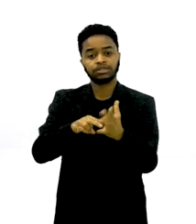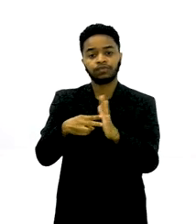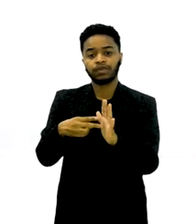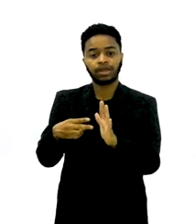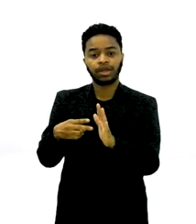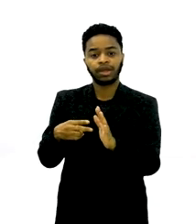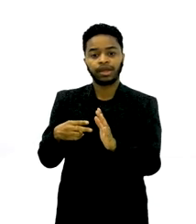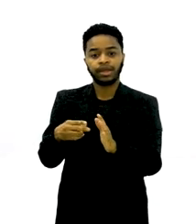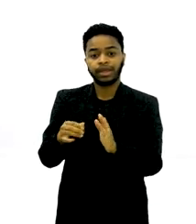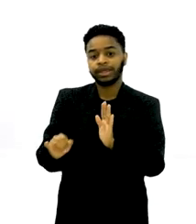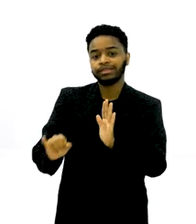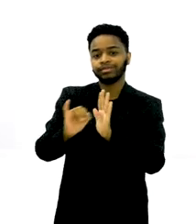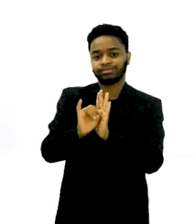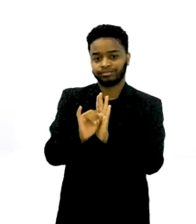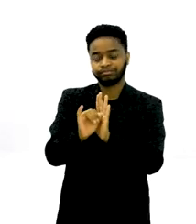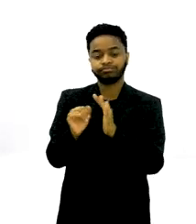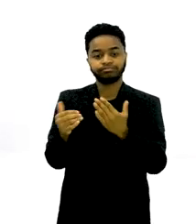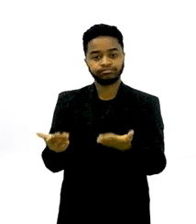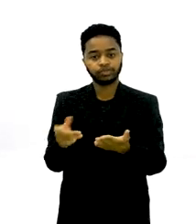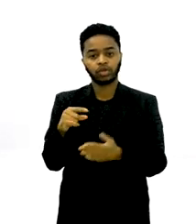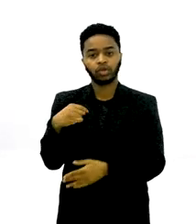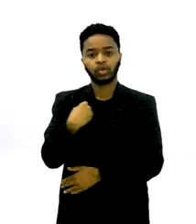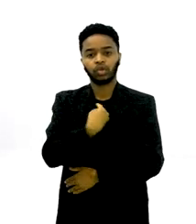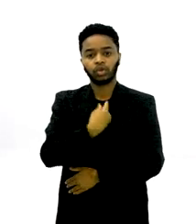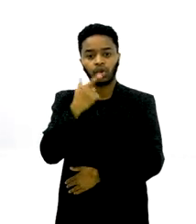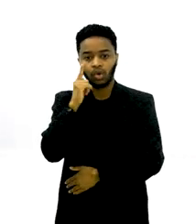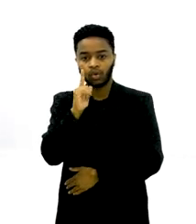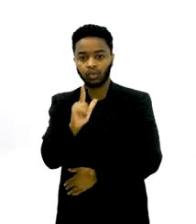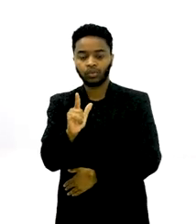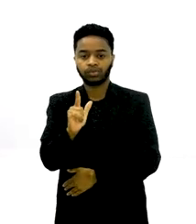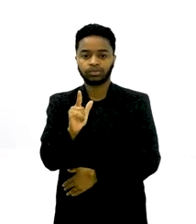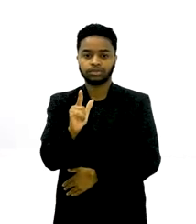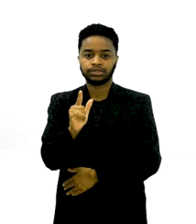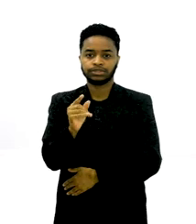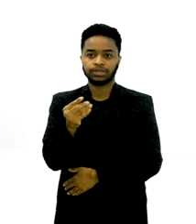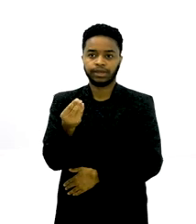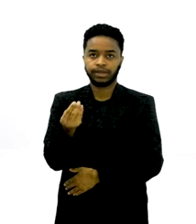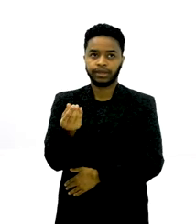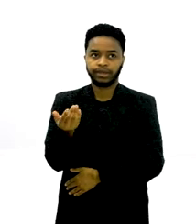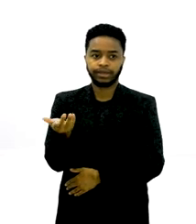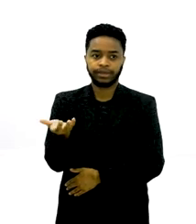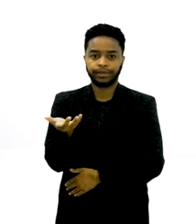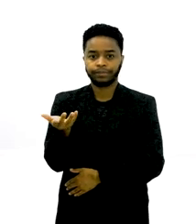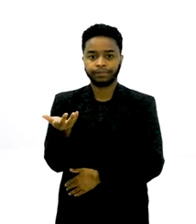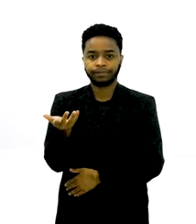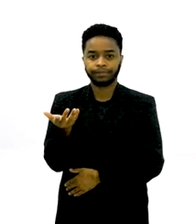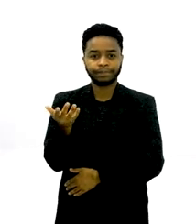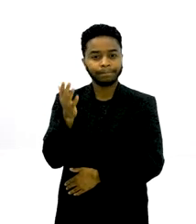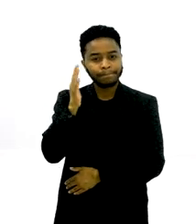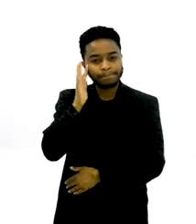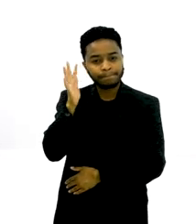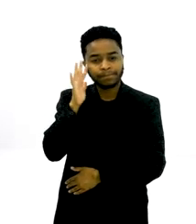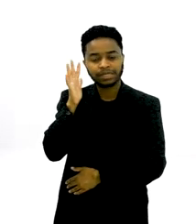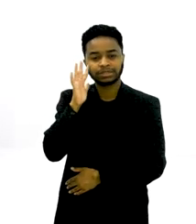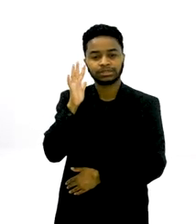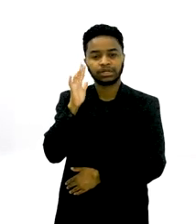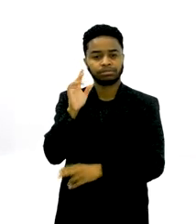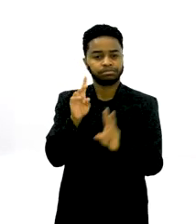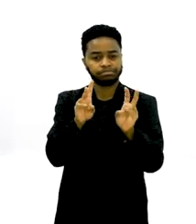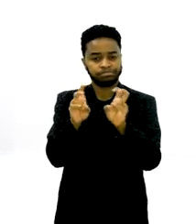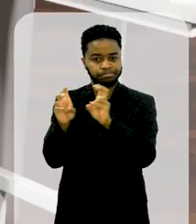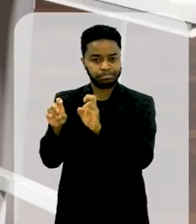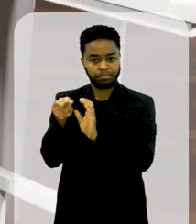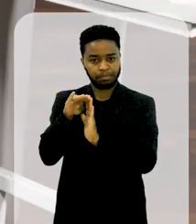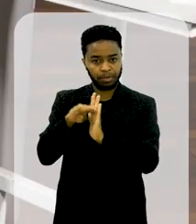identidades né E aí a gente pode até fazer um aí um uma eh pensar na questão das Bandeiras